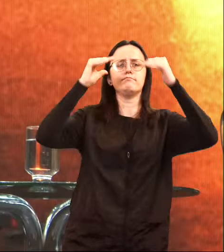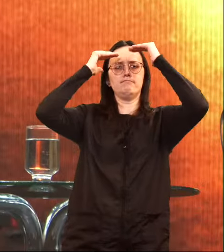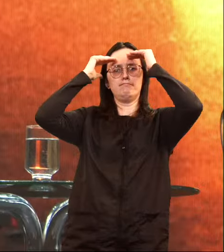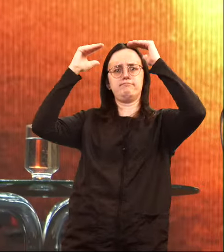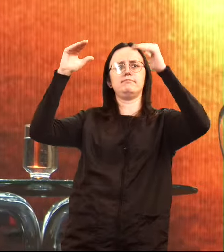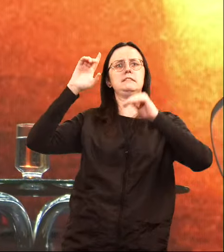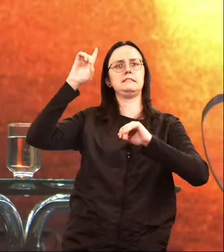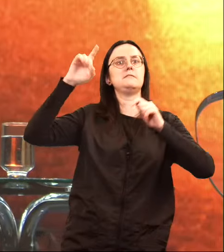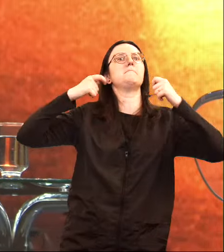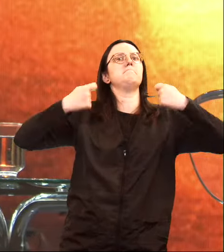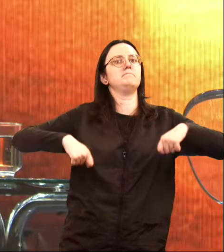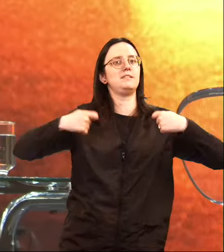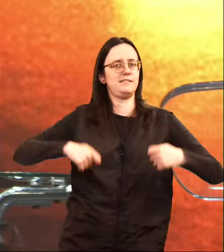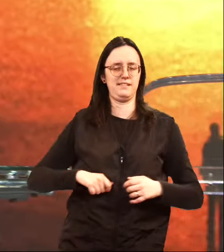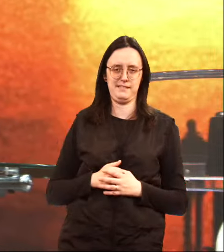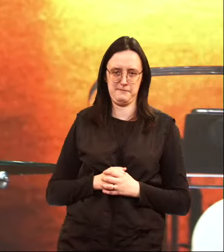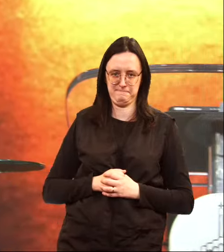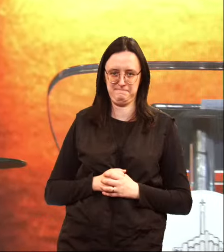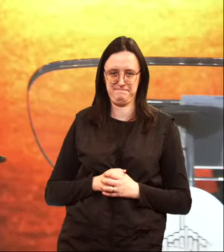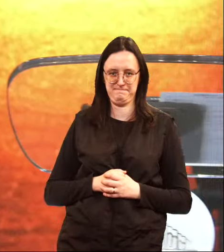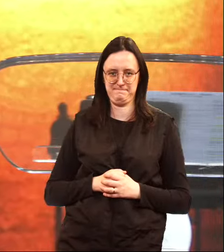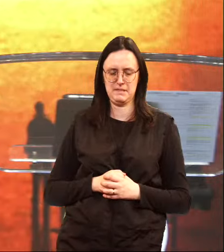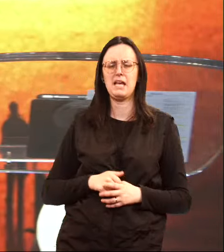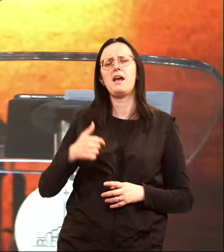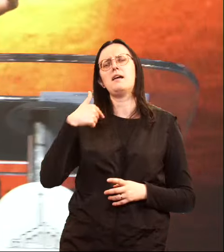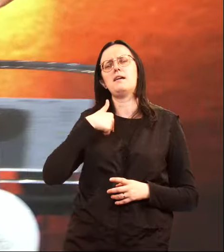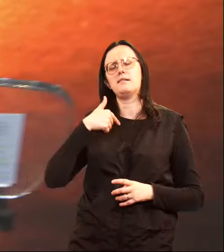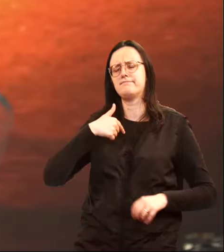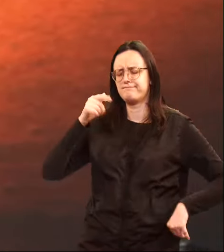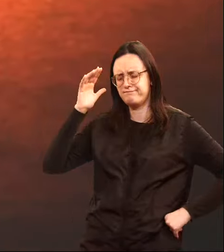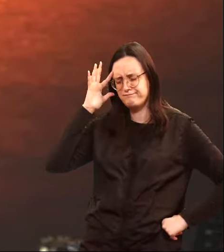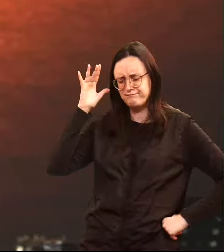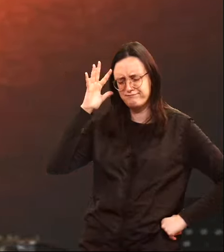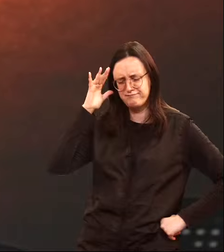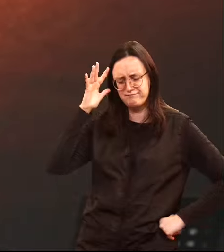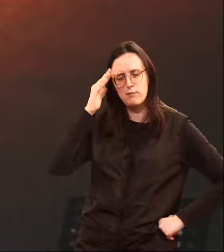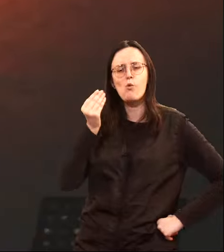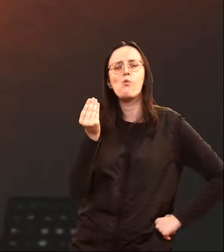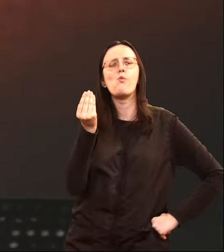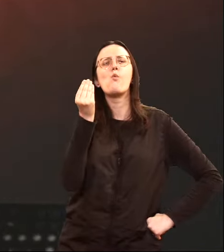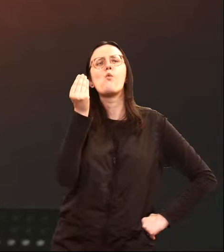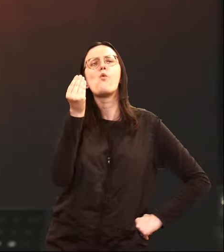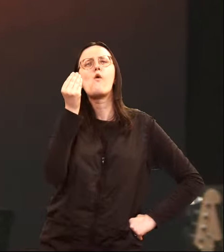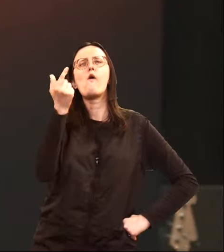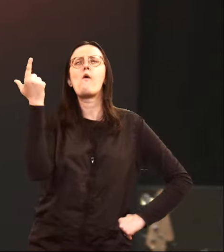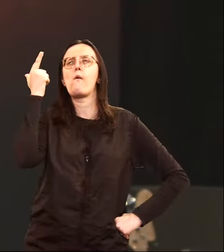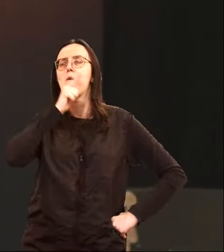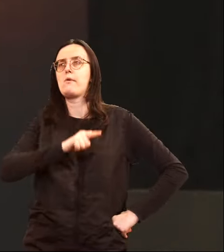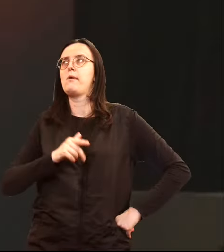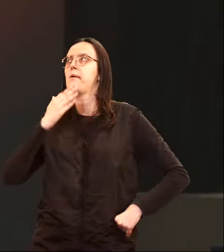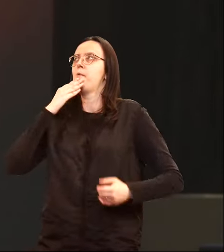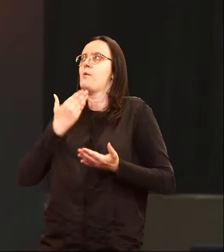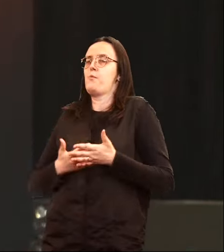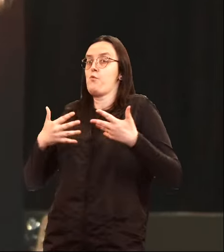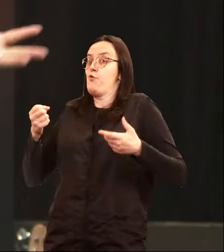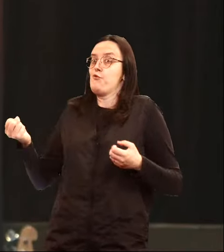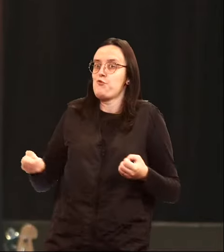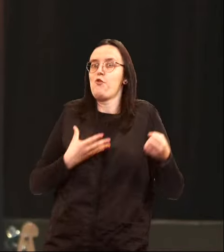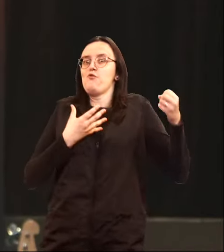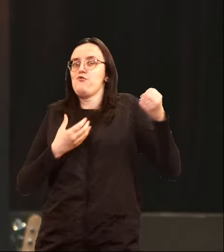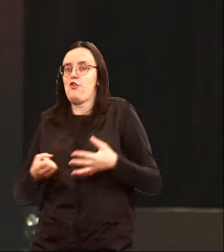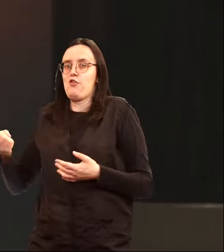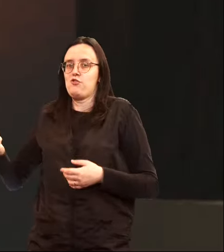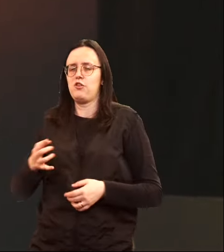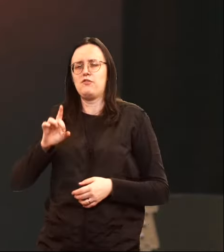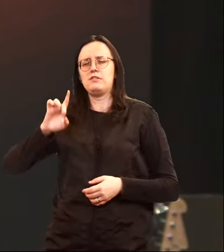obedecer. E quando eu estava pensando em como alcançar o inédito de Deus, as coisas maravilhosas